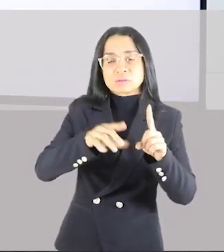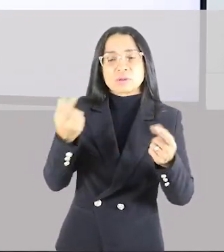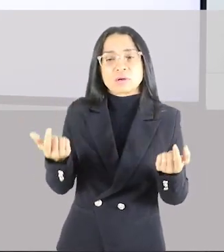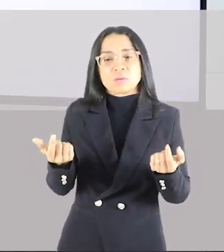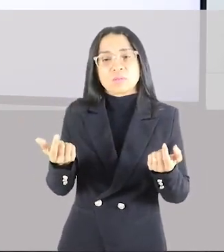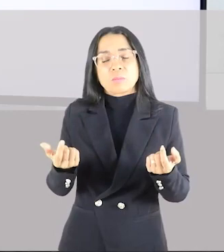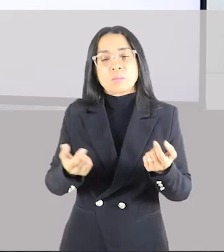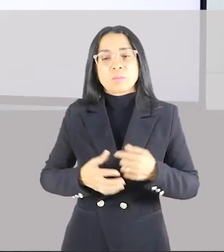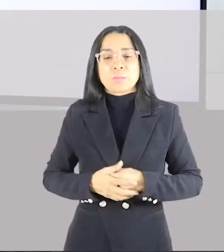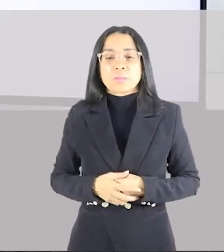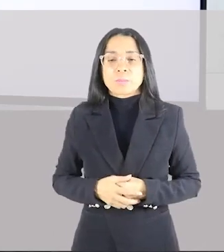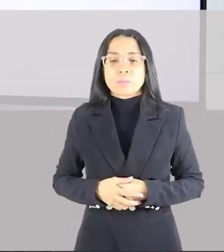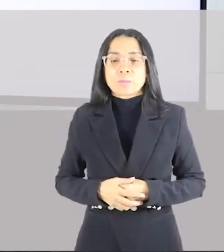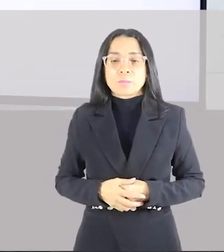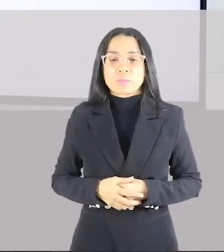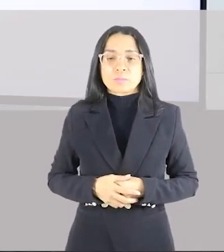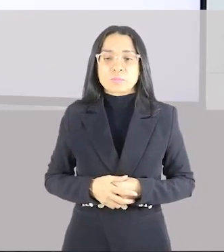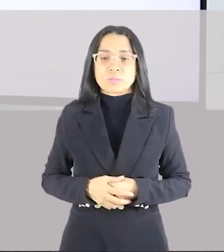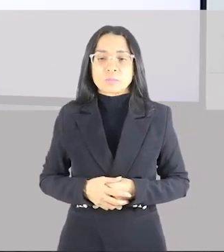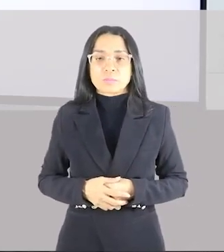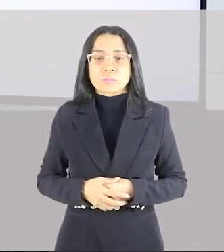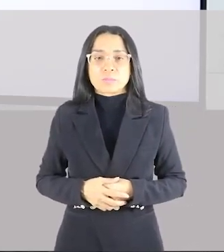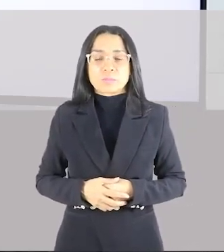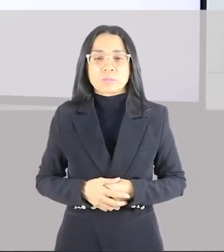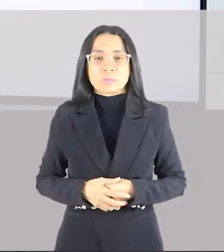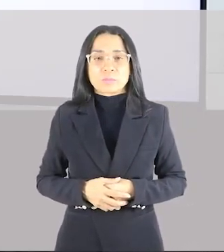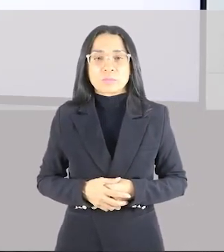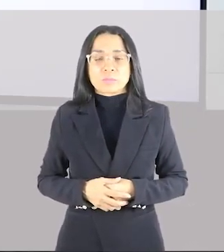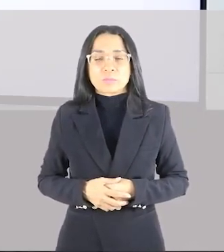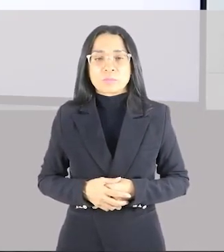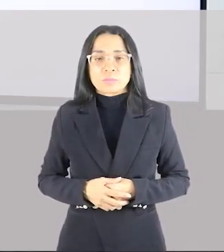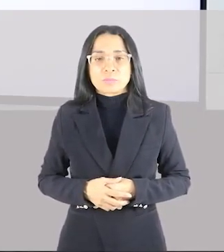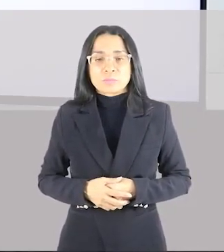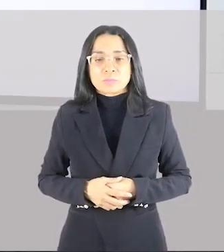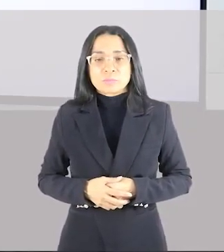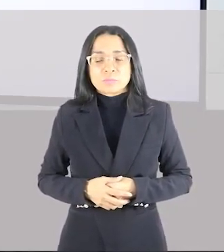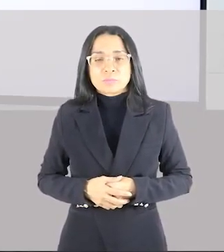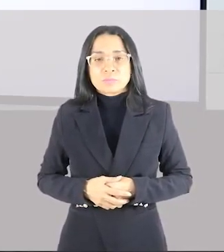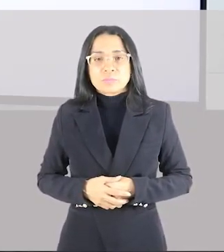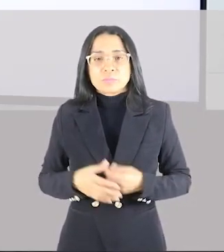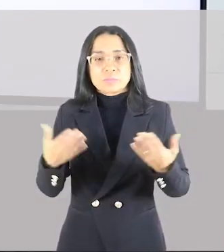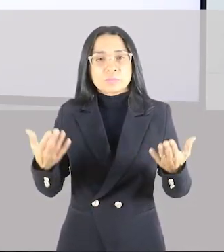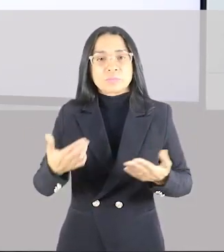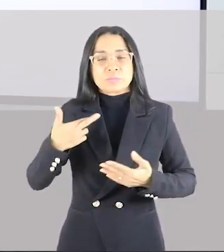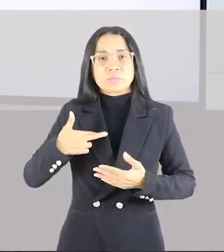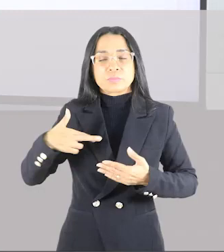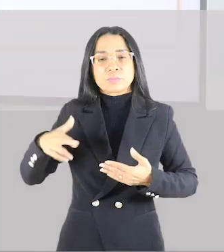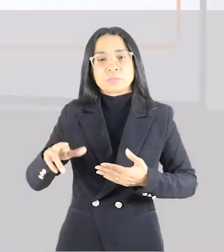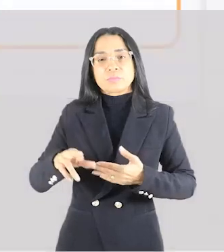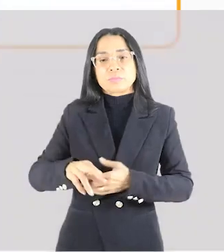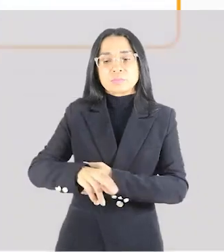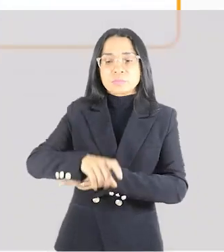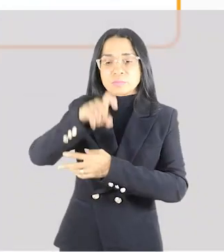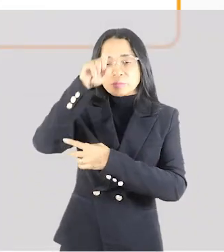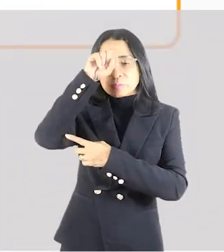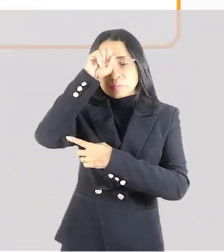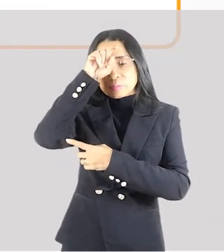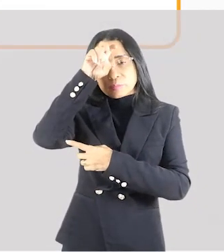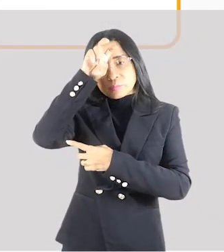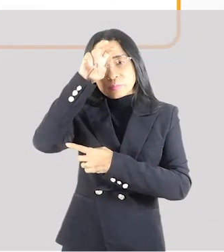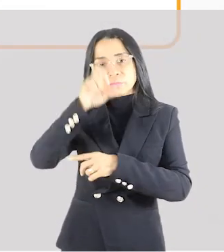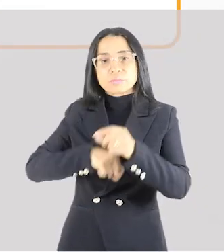aqui do Egito Antigo. Bom, vamos ver um pouquinho mais. Vamos ver aqui a religião egípcia. O